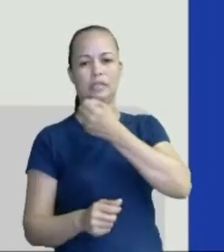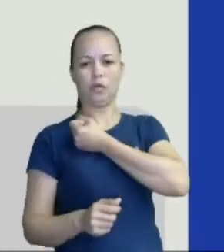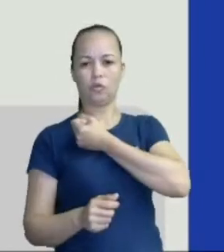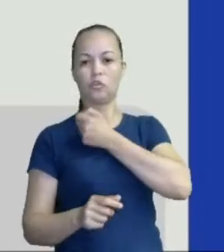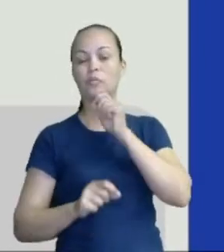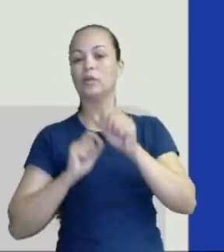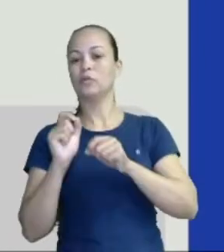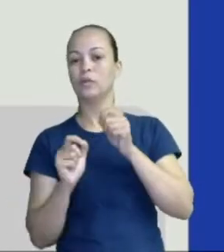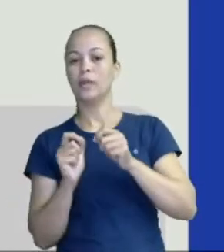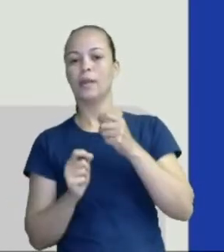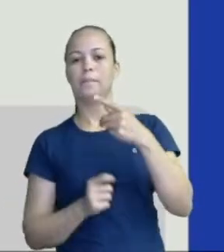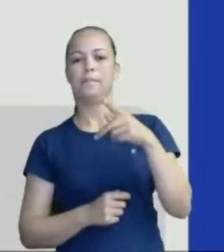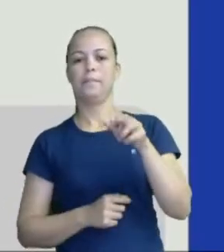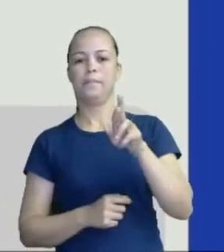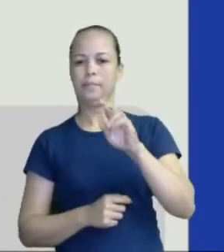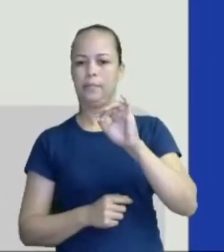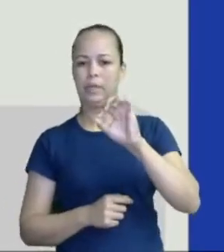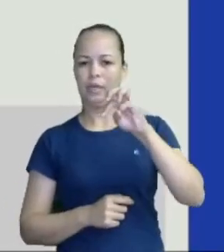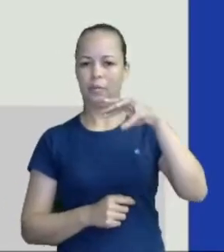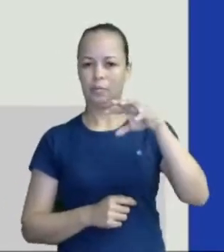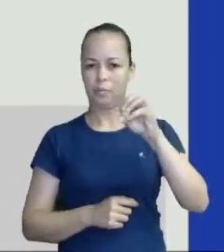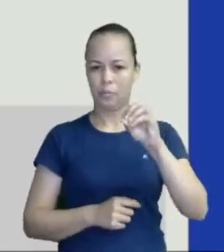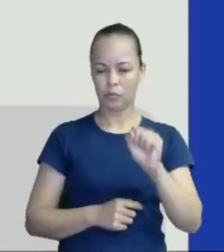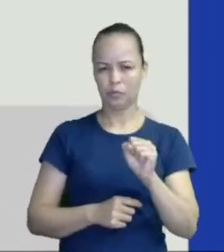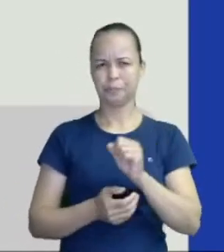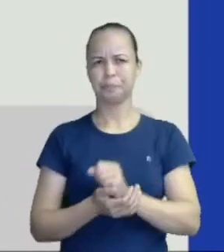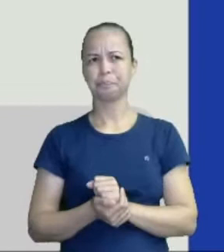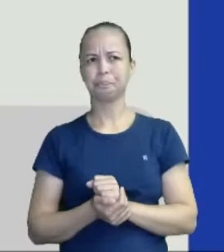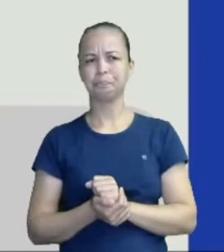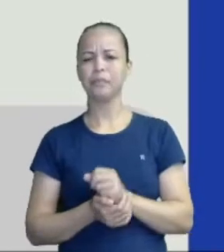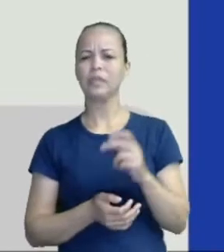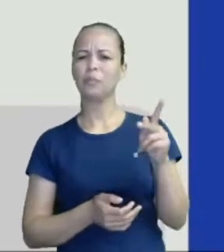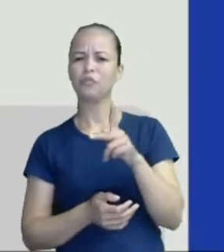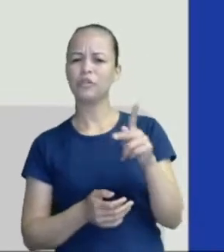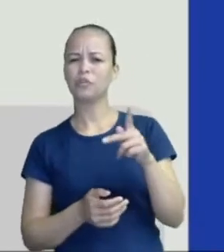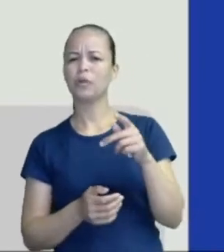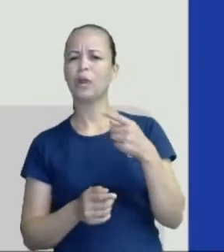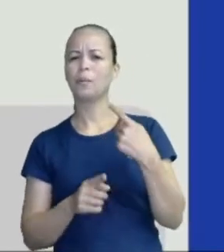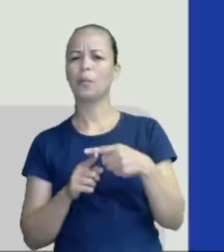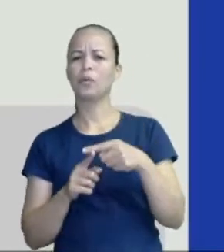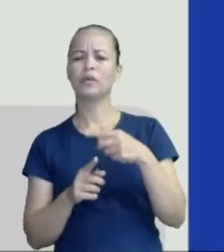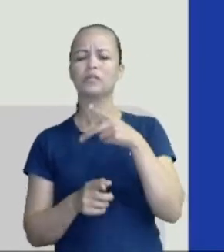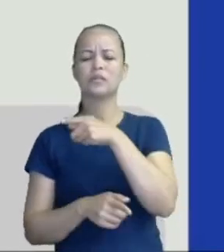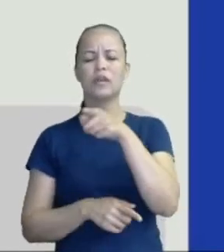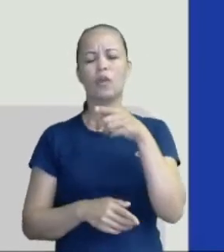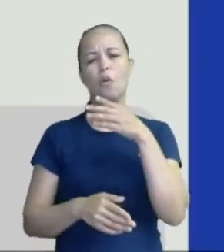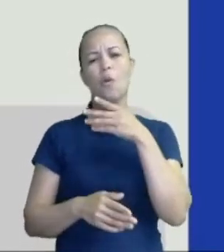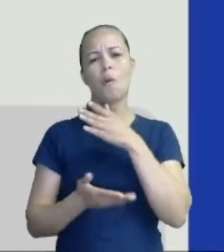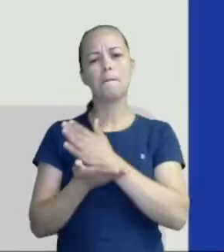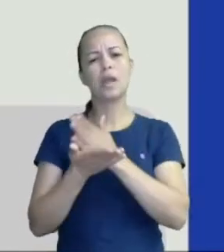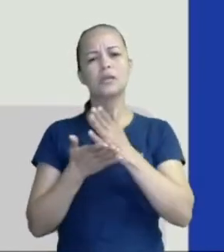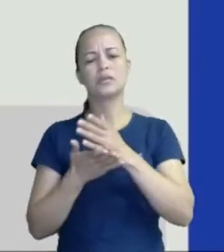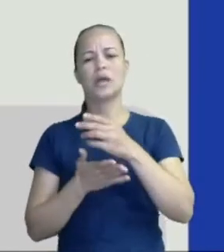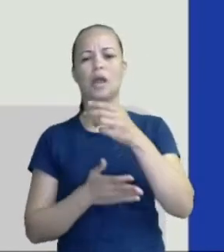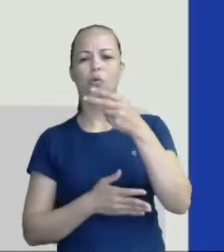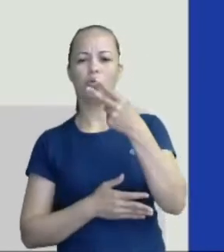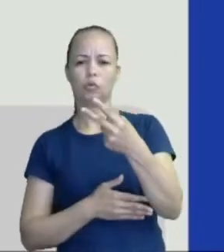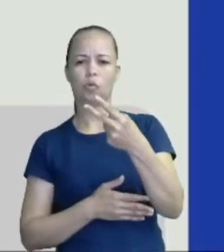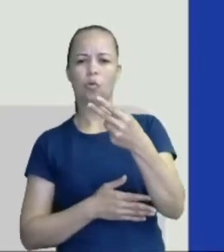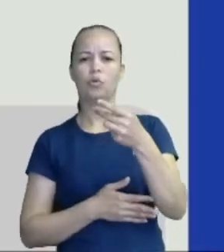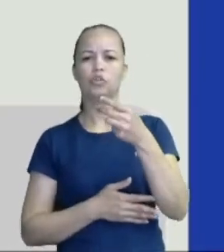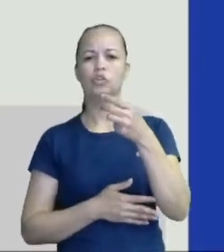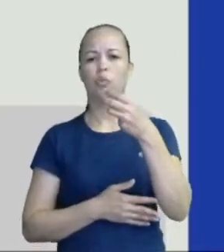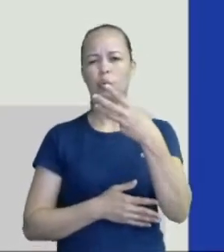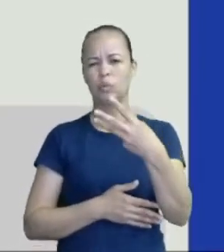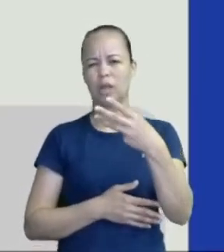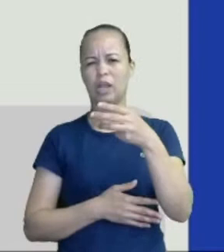números primos. Professora, por que a senhora vai começar com 2, com 3, com 5 e com 7? Porque